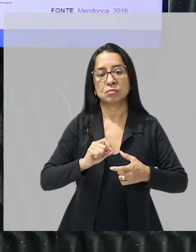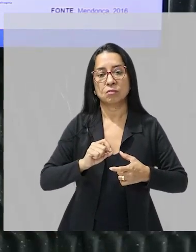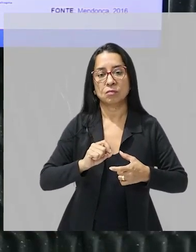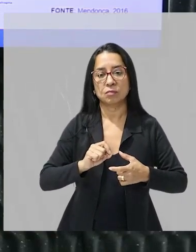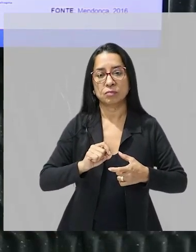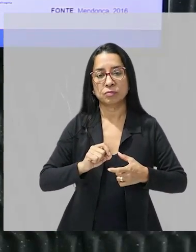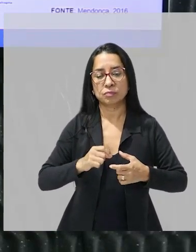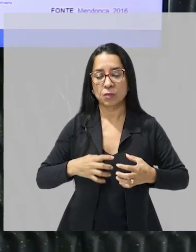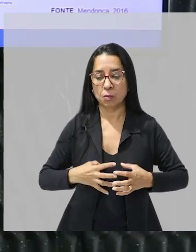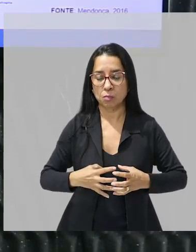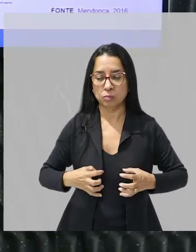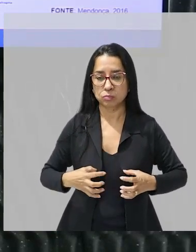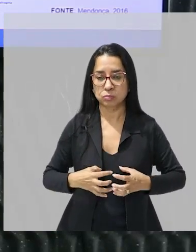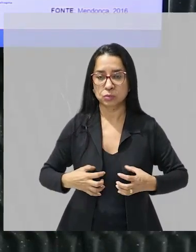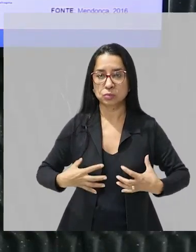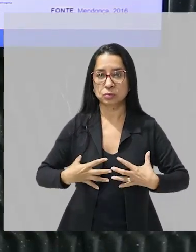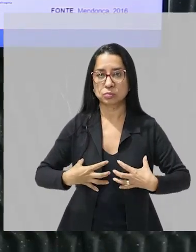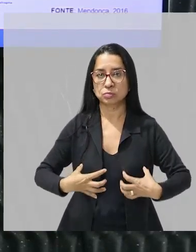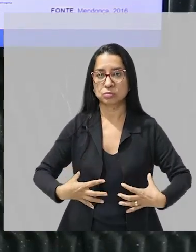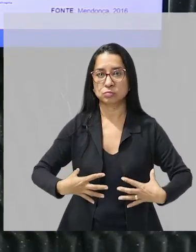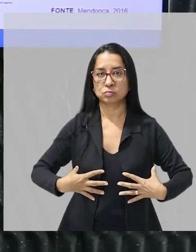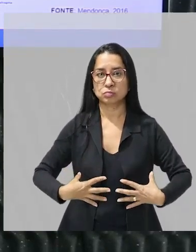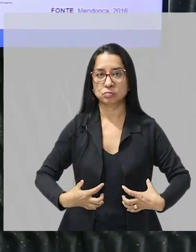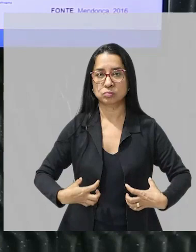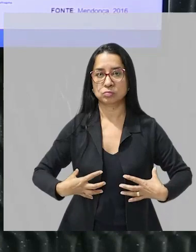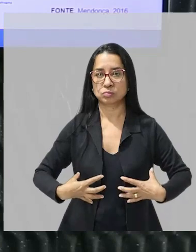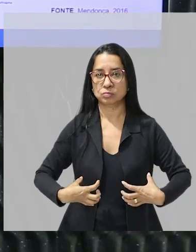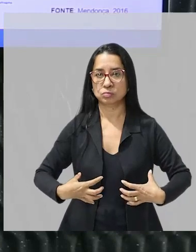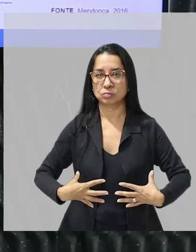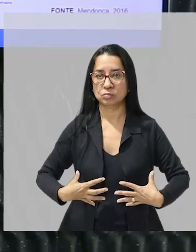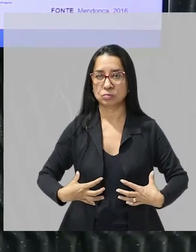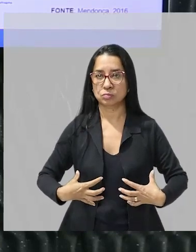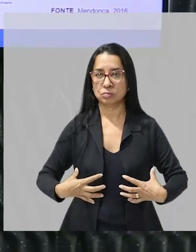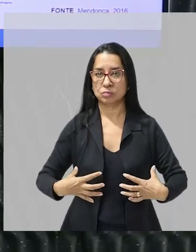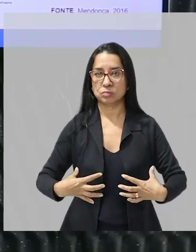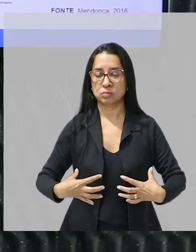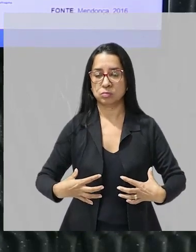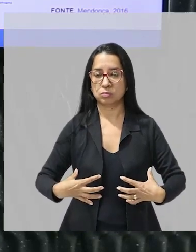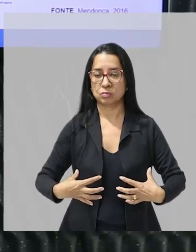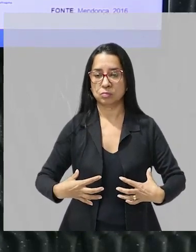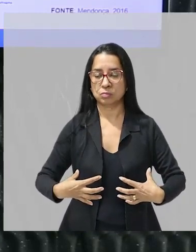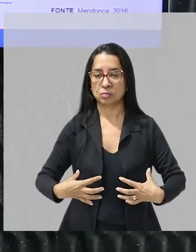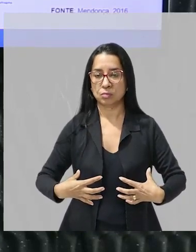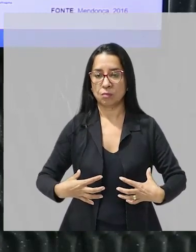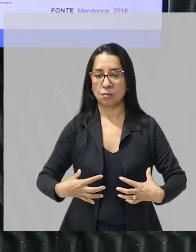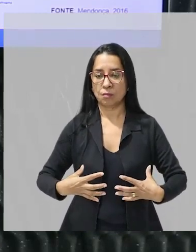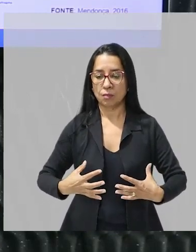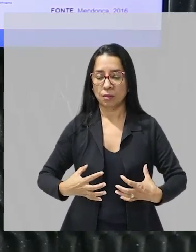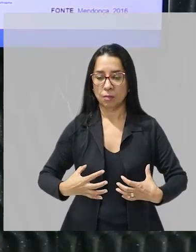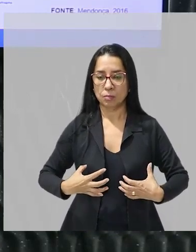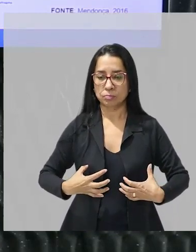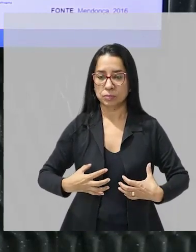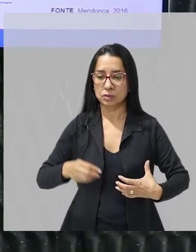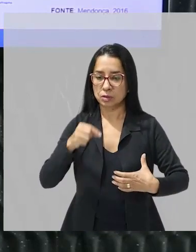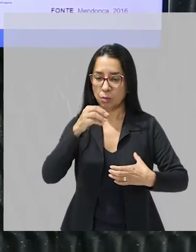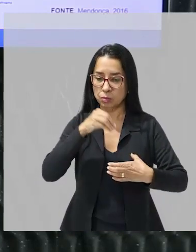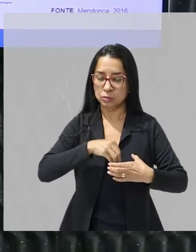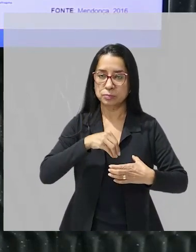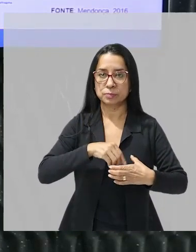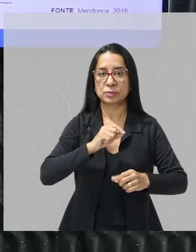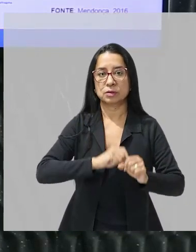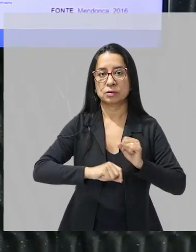Os músculos aqui das costelas, as costelas elas vão se levantar e aí a pressão interna